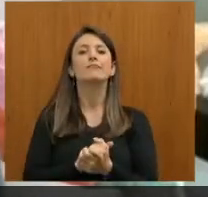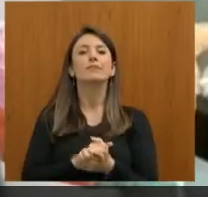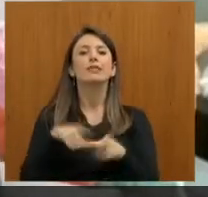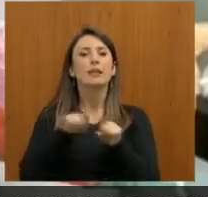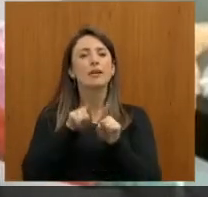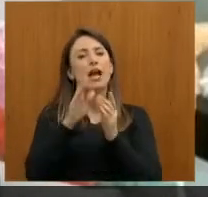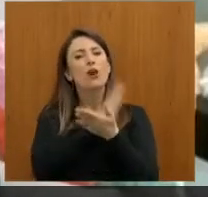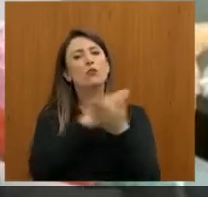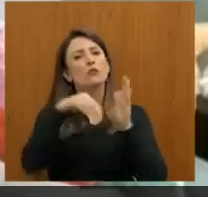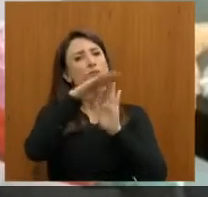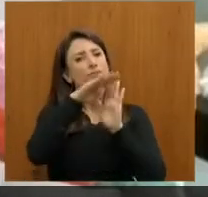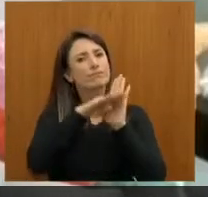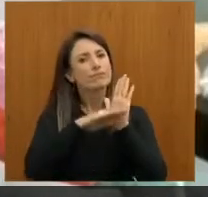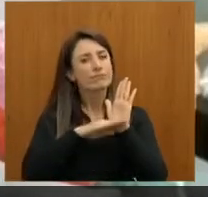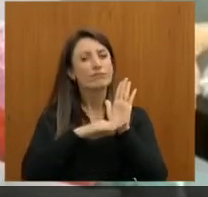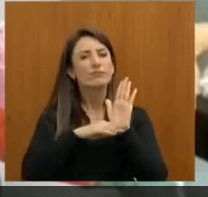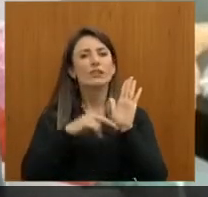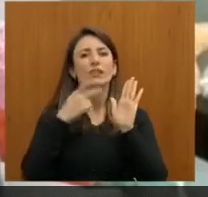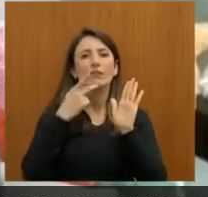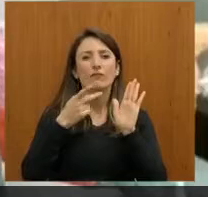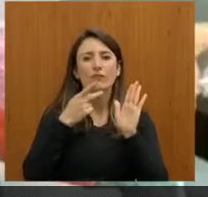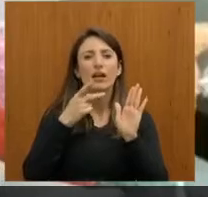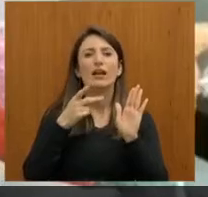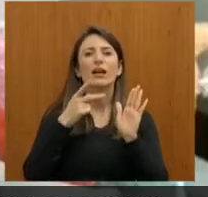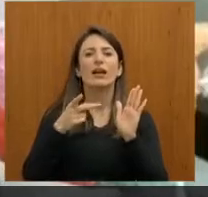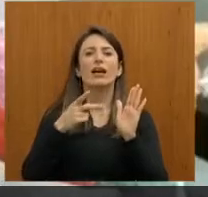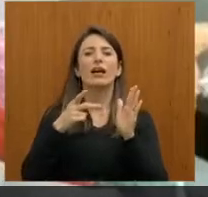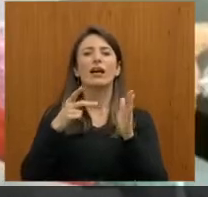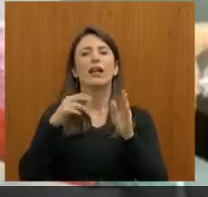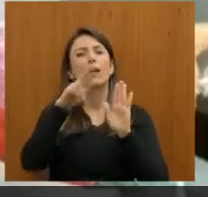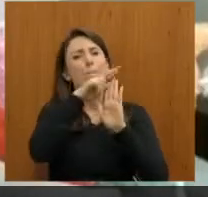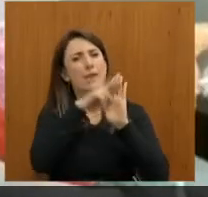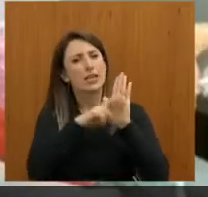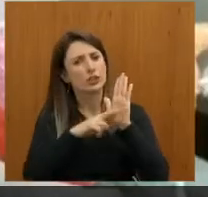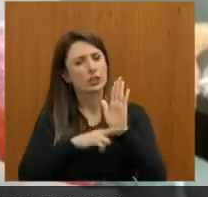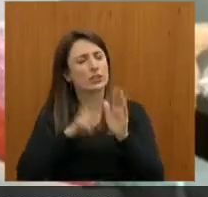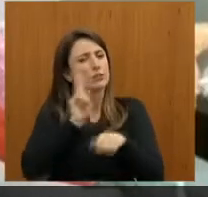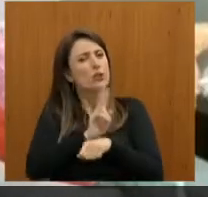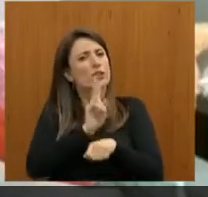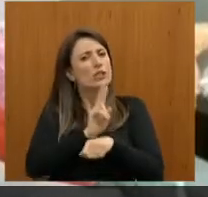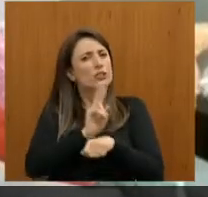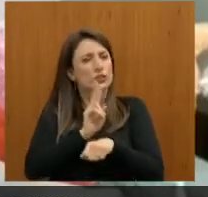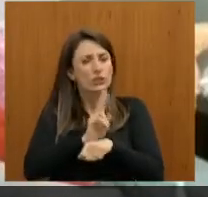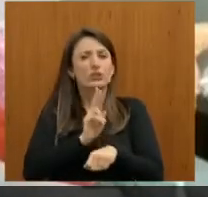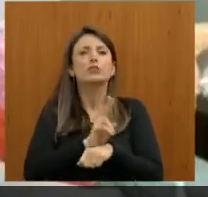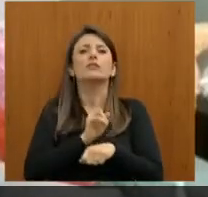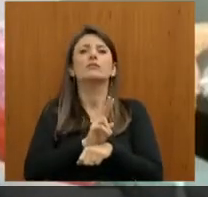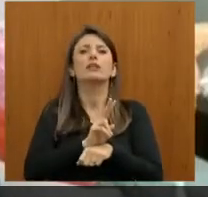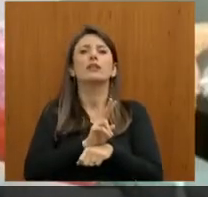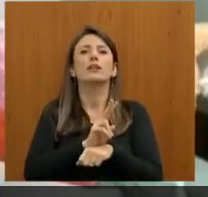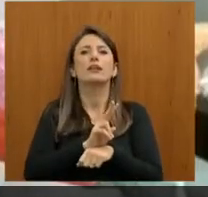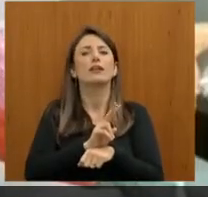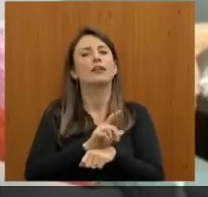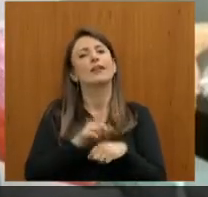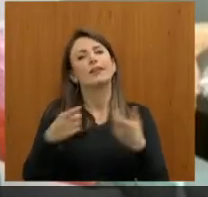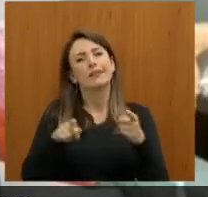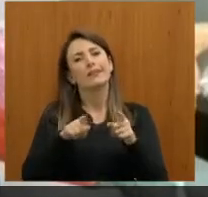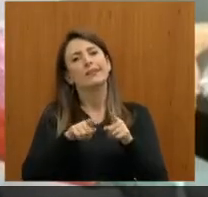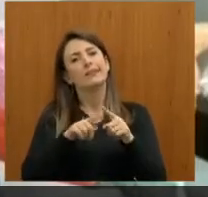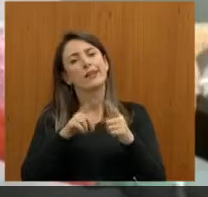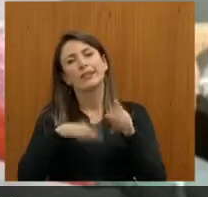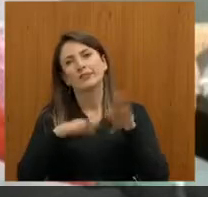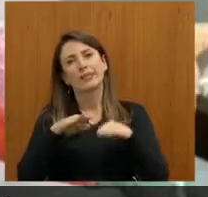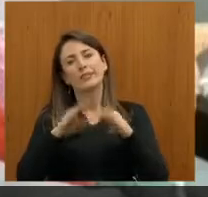positivos que dizem respeito aos efeitos pedagógicos das medidas protetivas e não tanto a questão da da posição